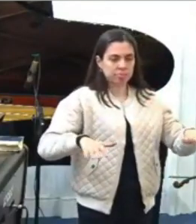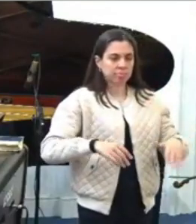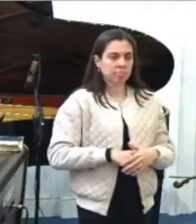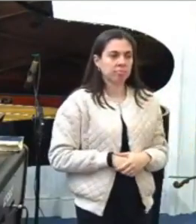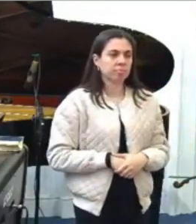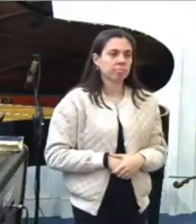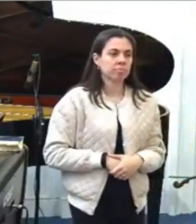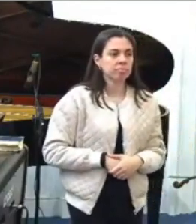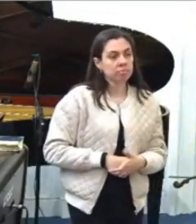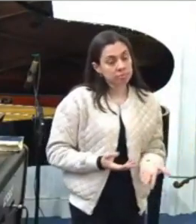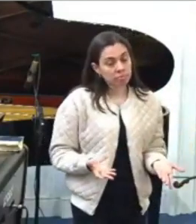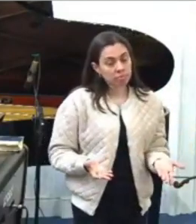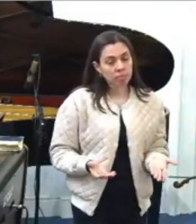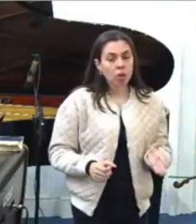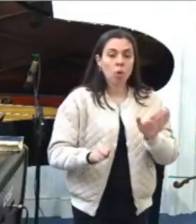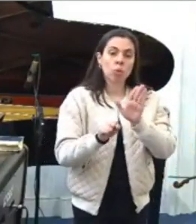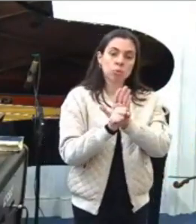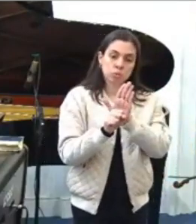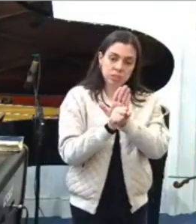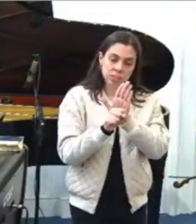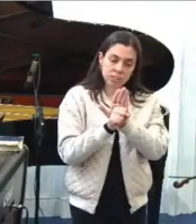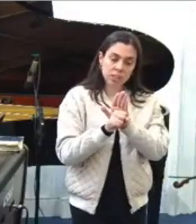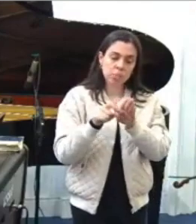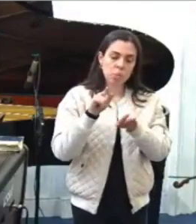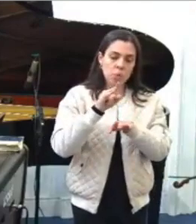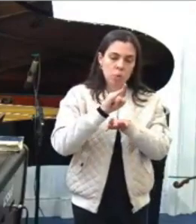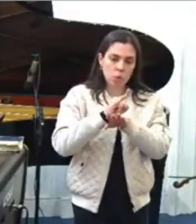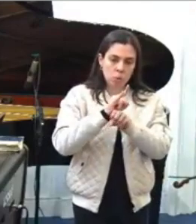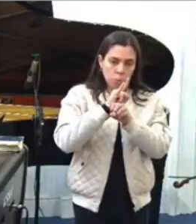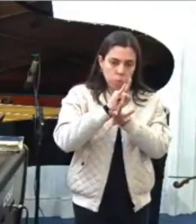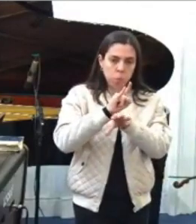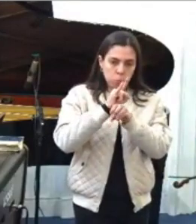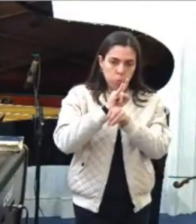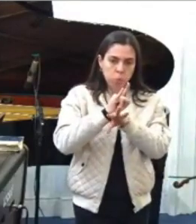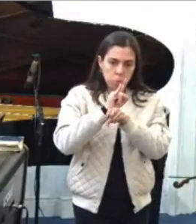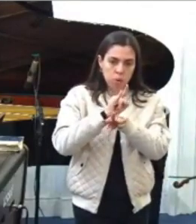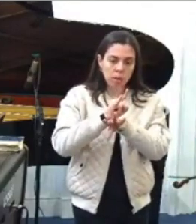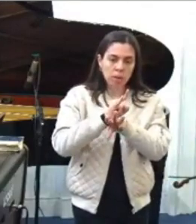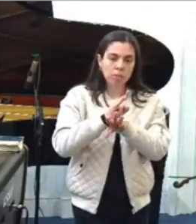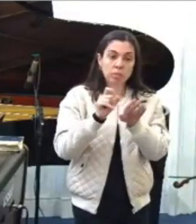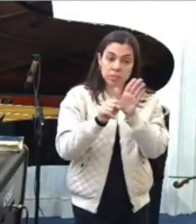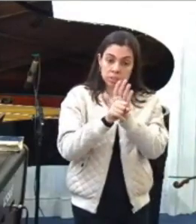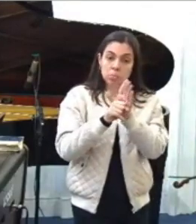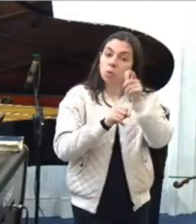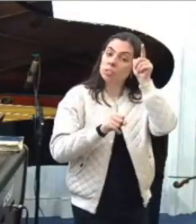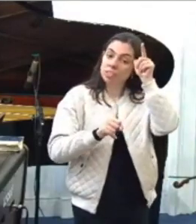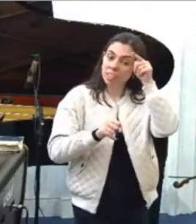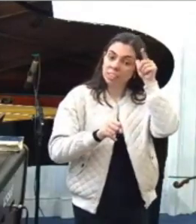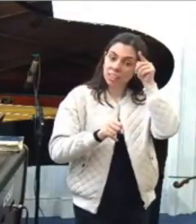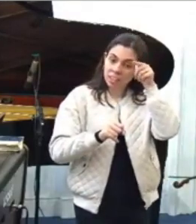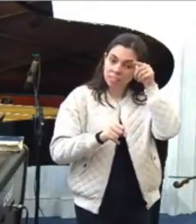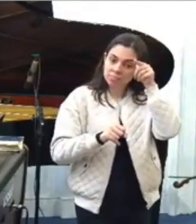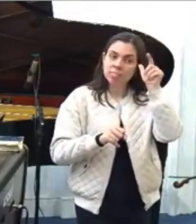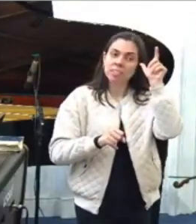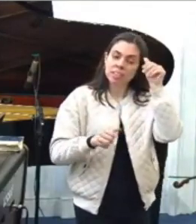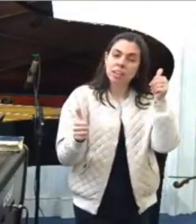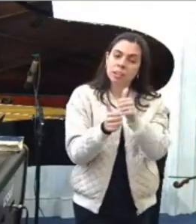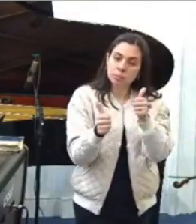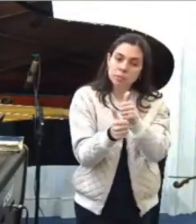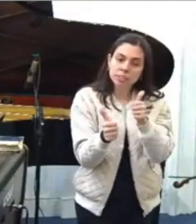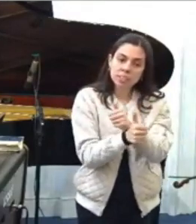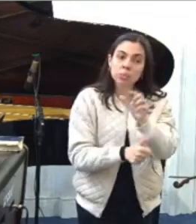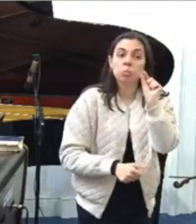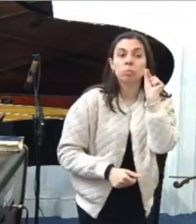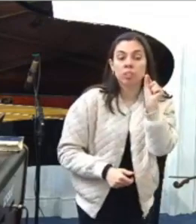perseguir a mulher, que é um símbolo do povo de Deus no livro de Apocalipse. O povo de Deus carregava a promessa de um dia ter um descendente, o descendente